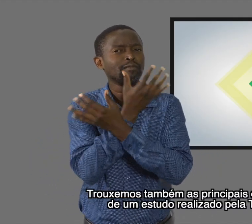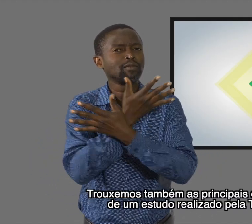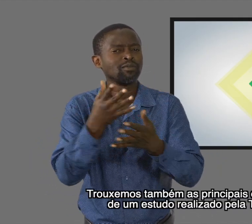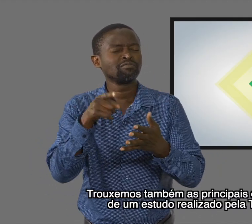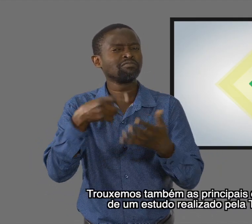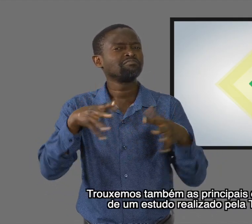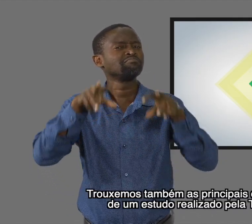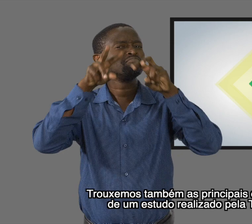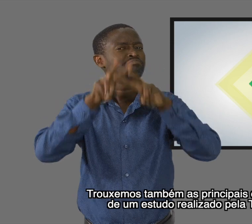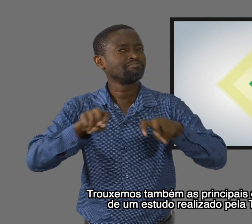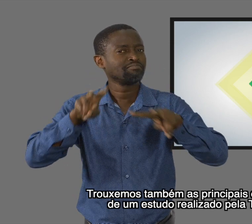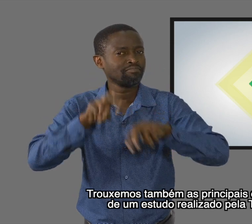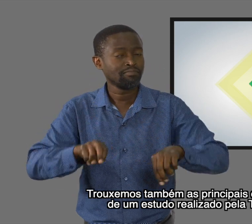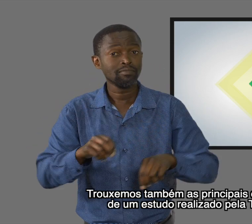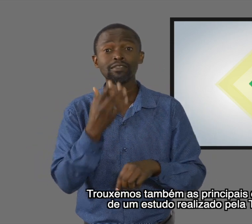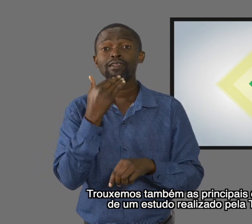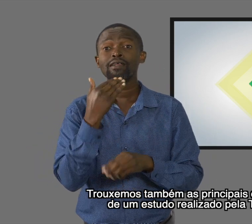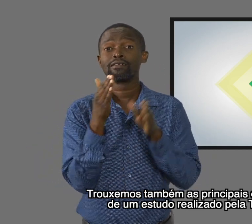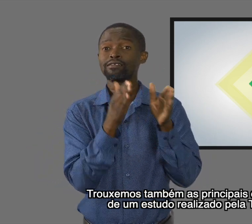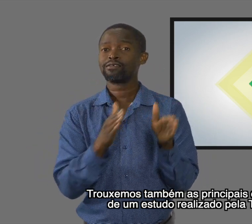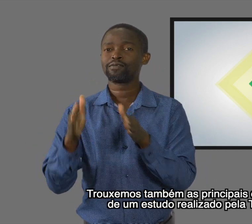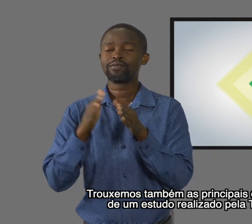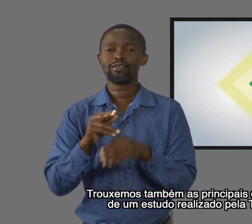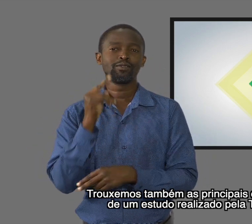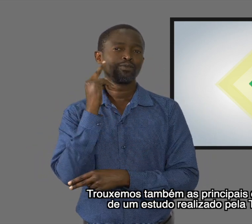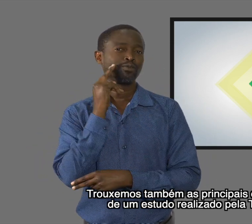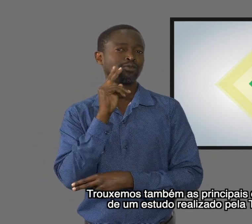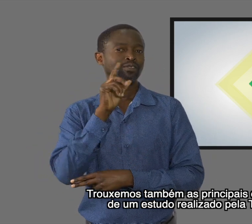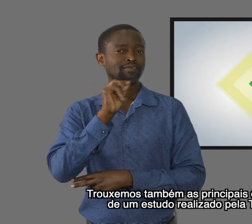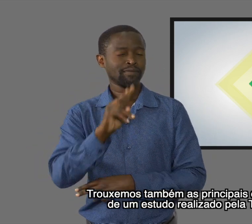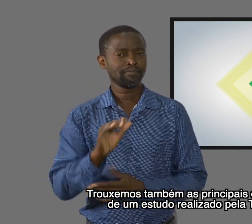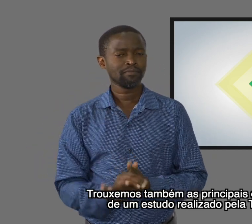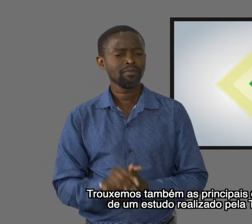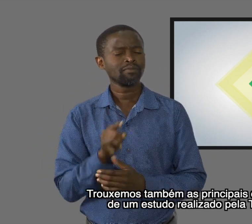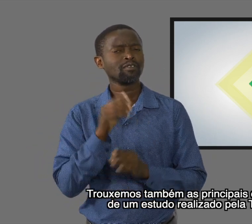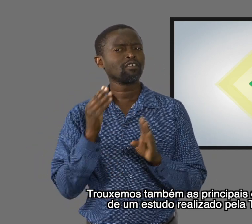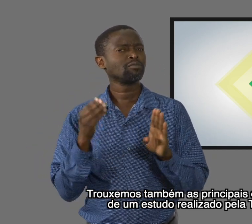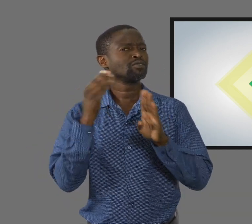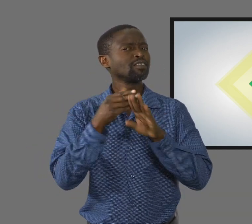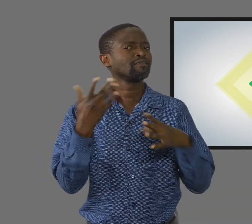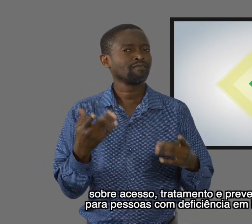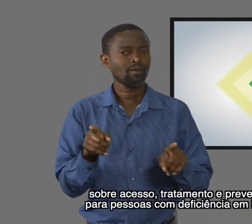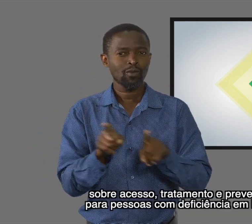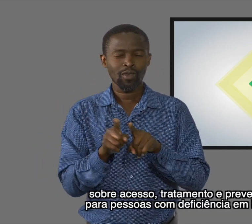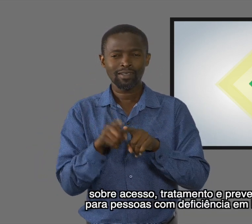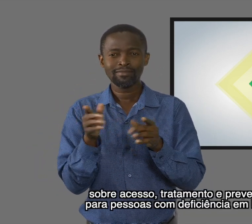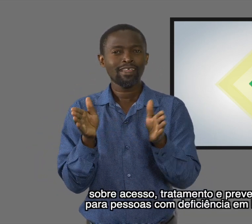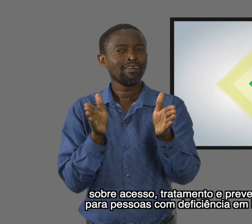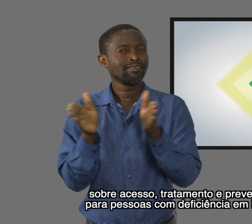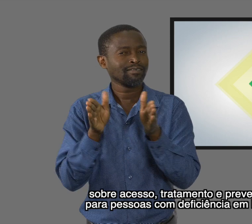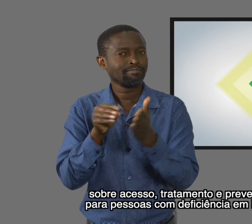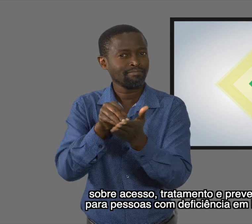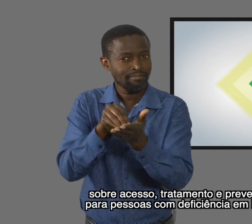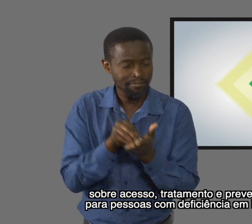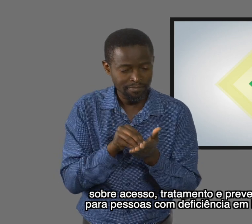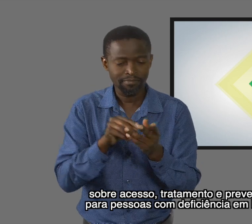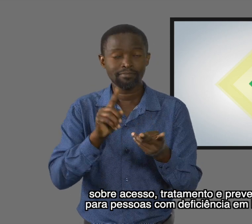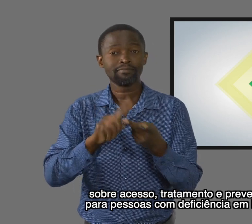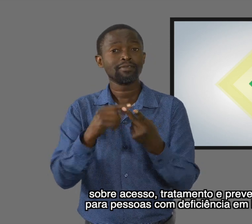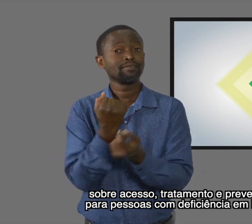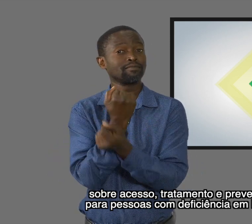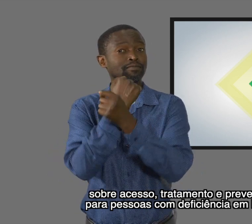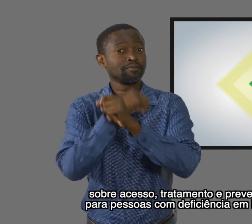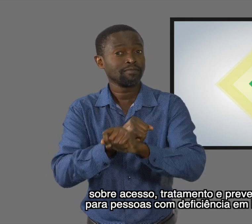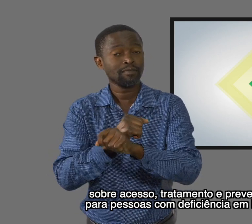Trouxemos também as principais constatações de um estudo realizado pela TV Surdo sobre acesso, tratamento e